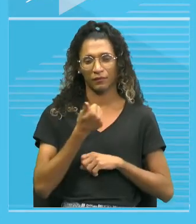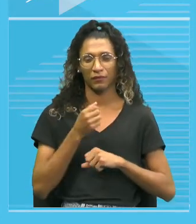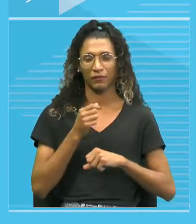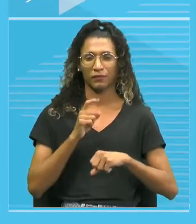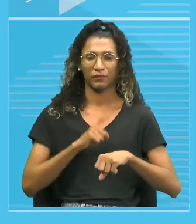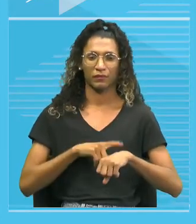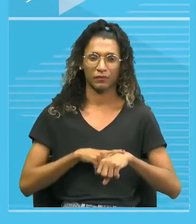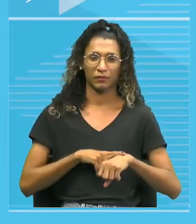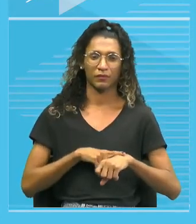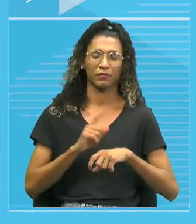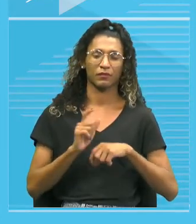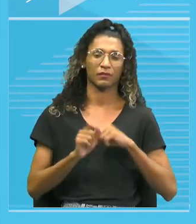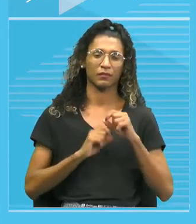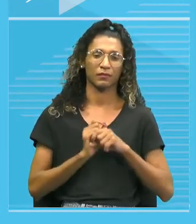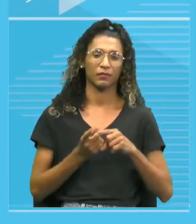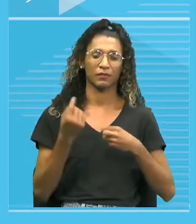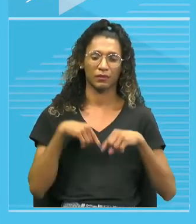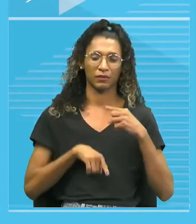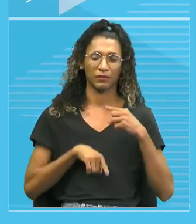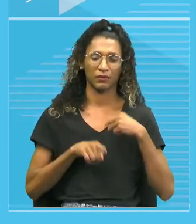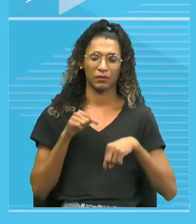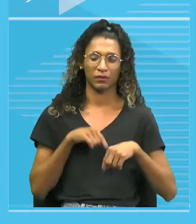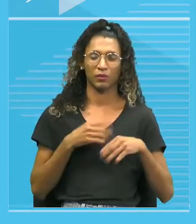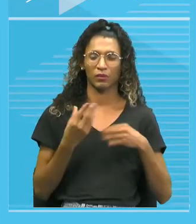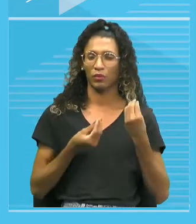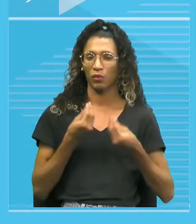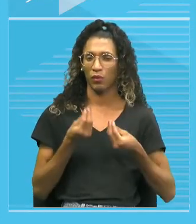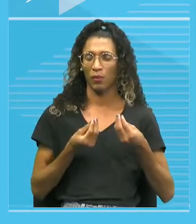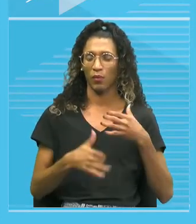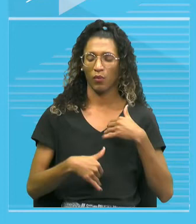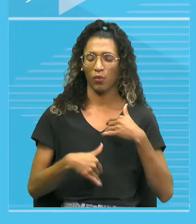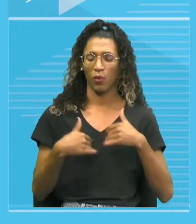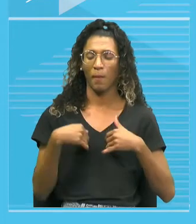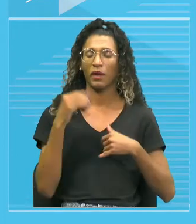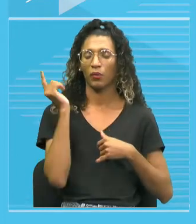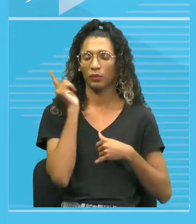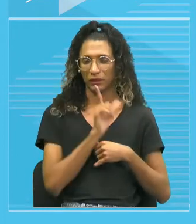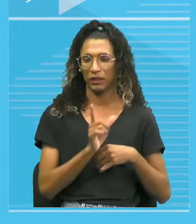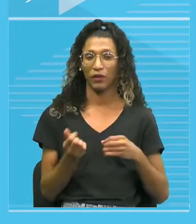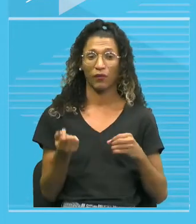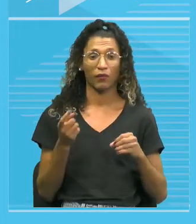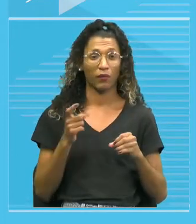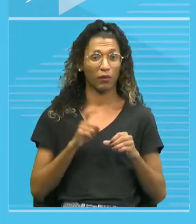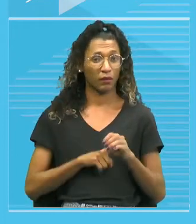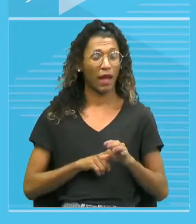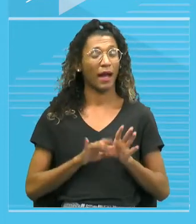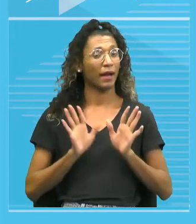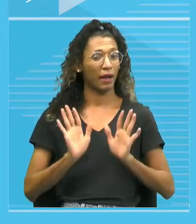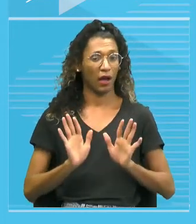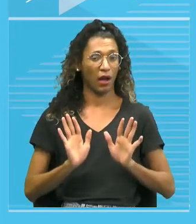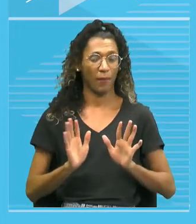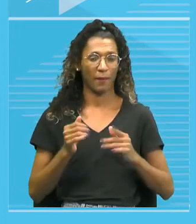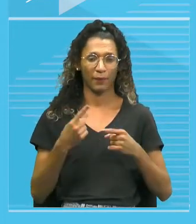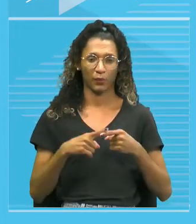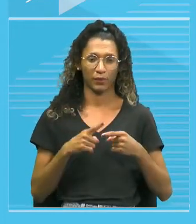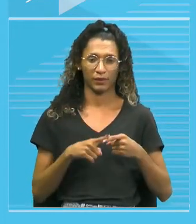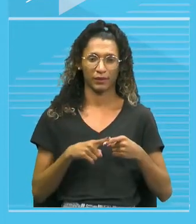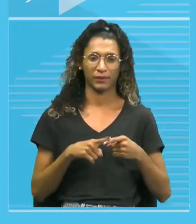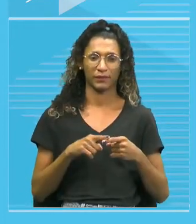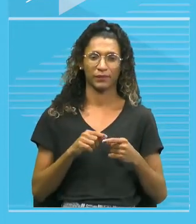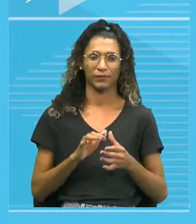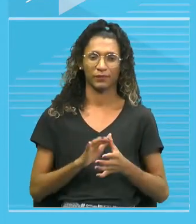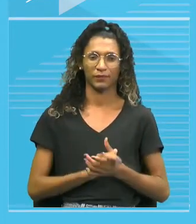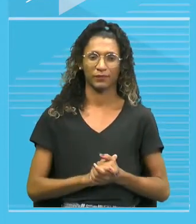o organismo, teoricamente, consegue se recuperar. Teoricamente. Eu digo teoricamente, porque na verdade,